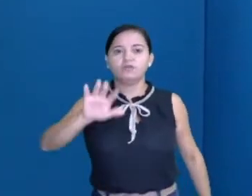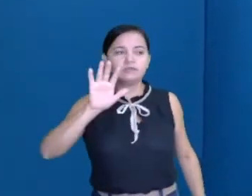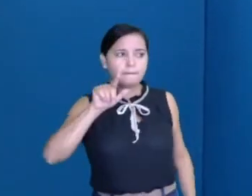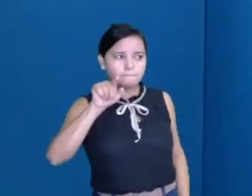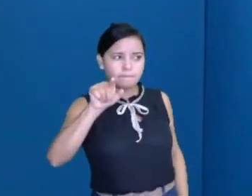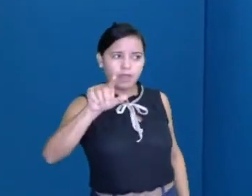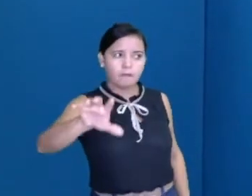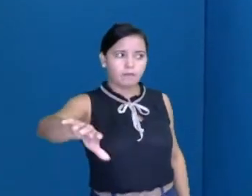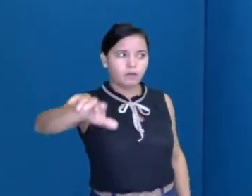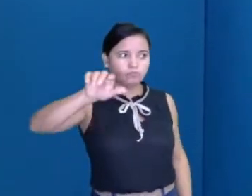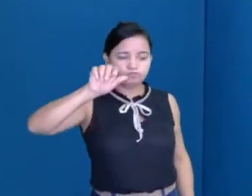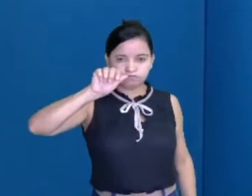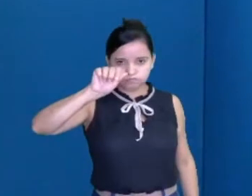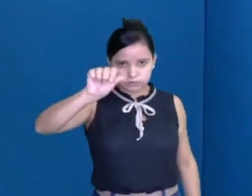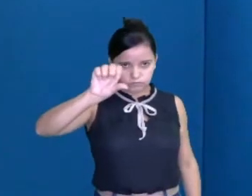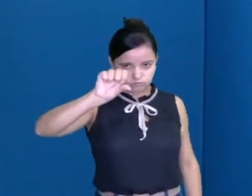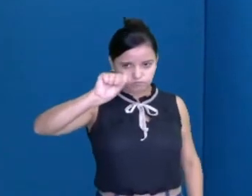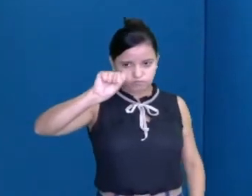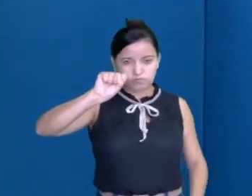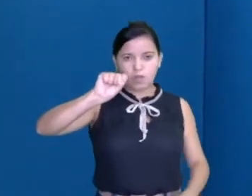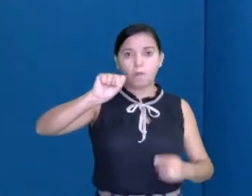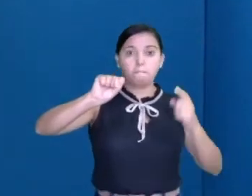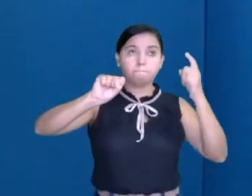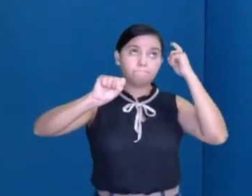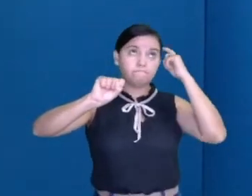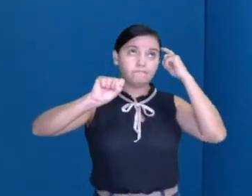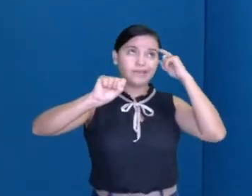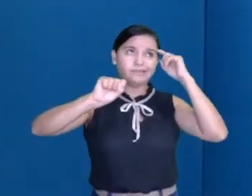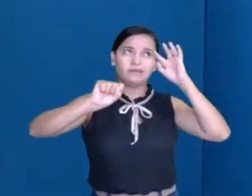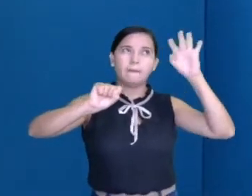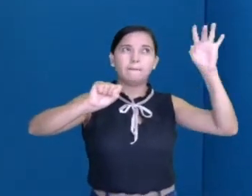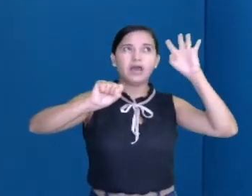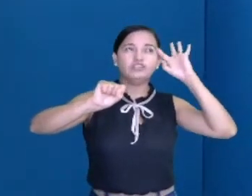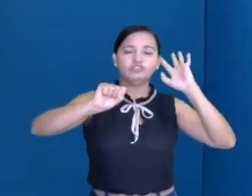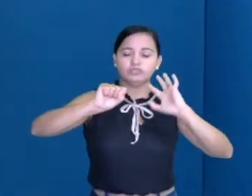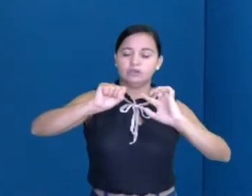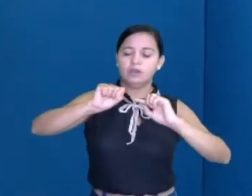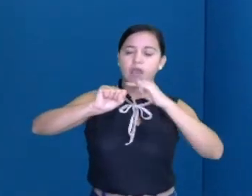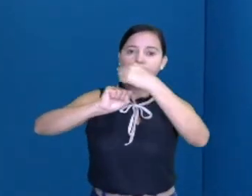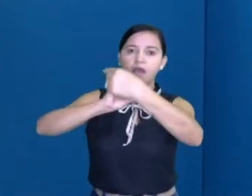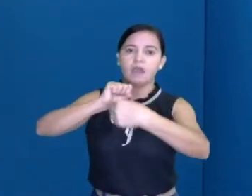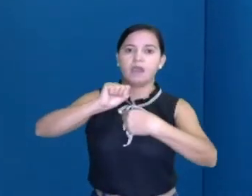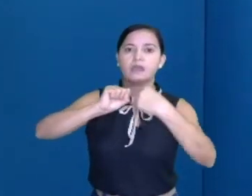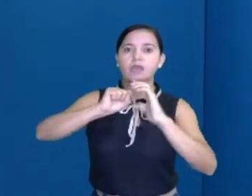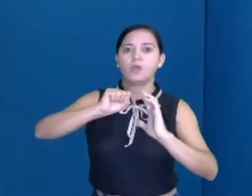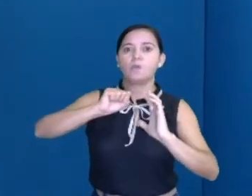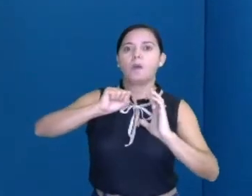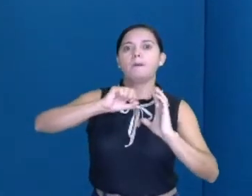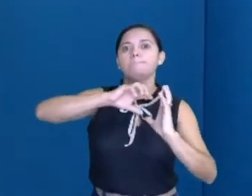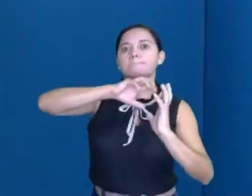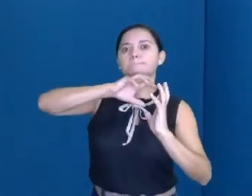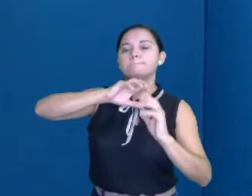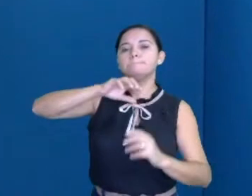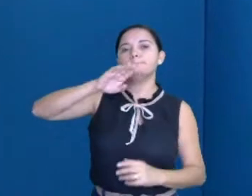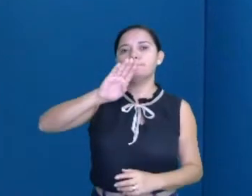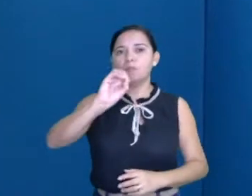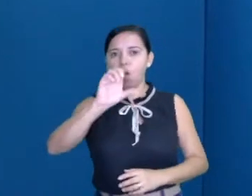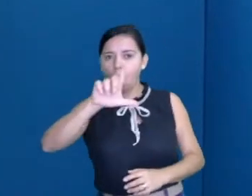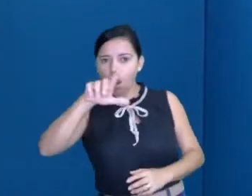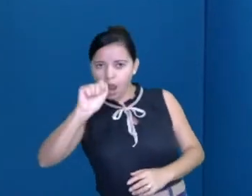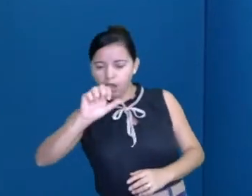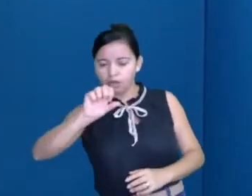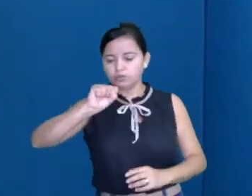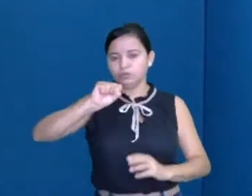assim. Lembre-se que isso aqui imagine que isso aqui é uma bola de bilhar, uma coisa maciça, né? Indivisível, indestrutível, maciça,